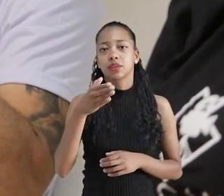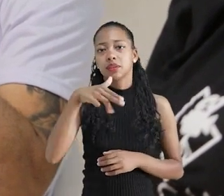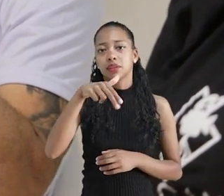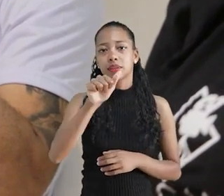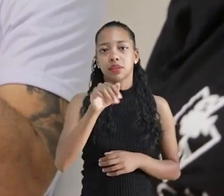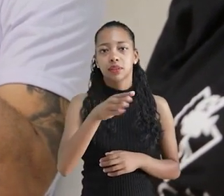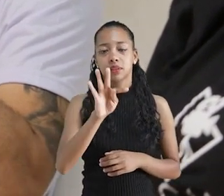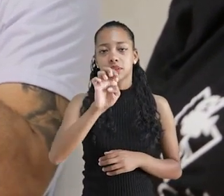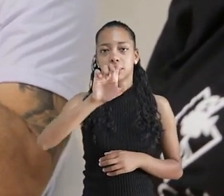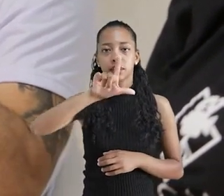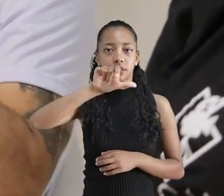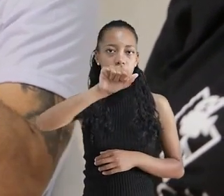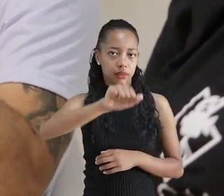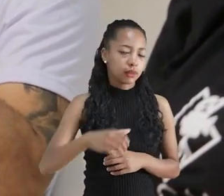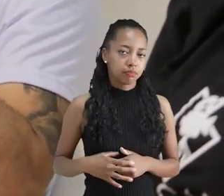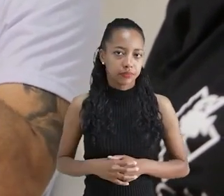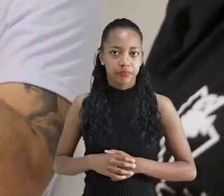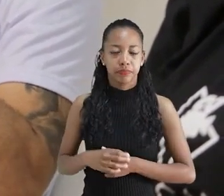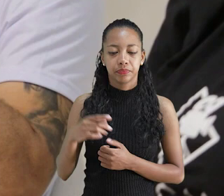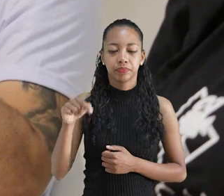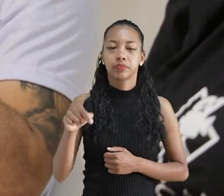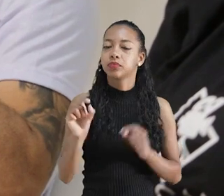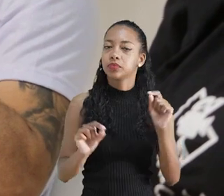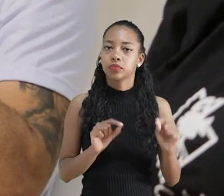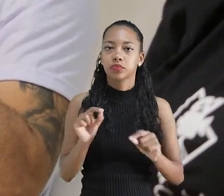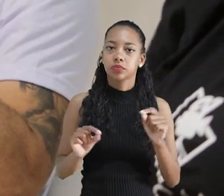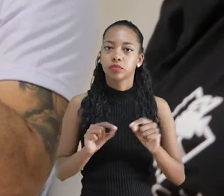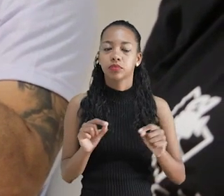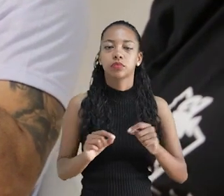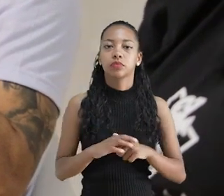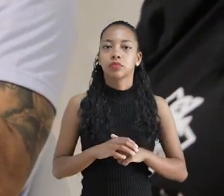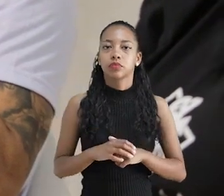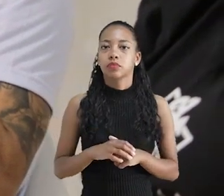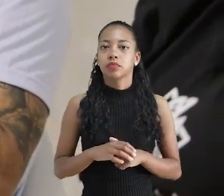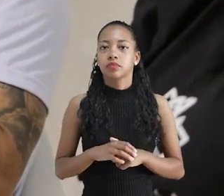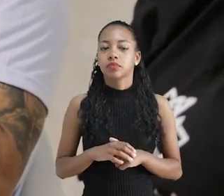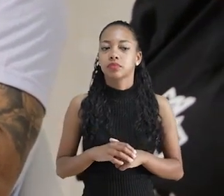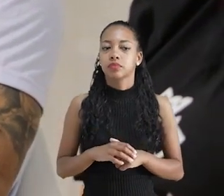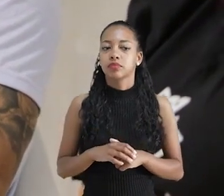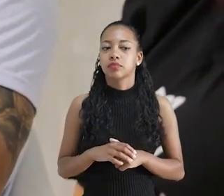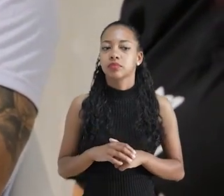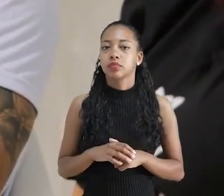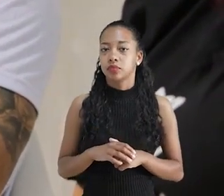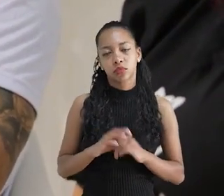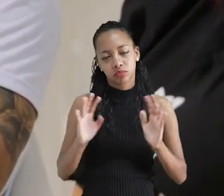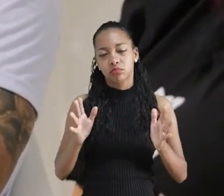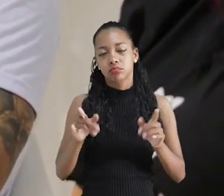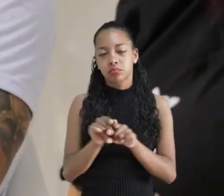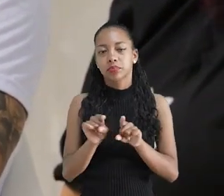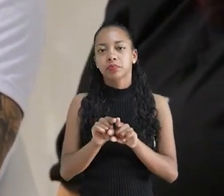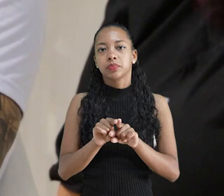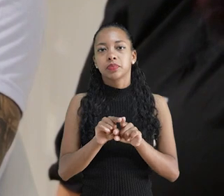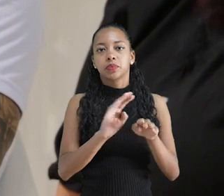uma cartografia social do bairro social e participativa né então a gente colocou juntou junto com outros